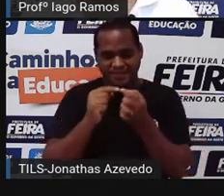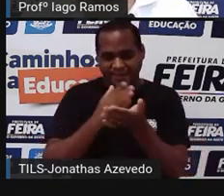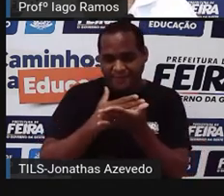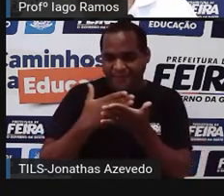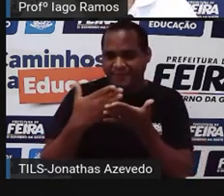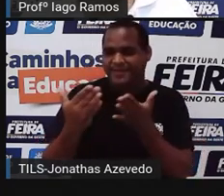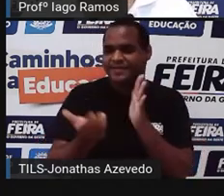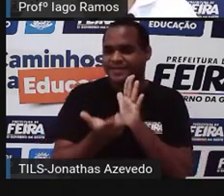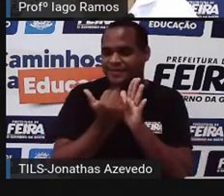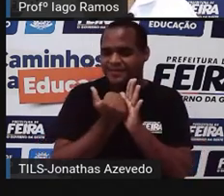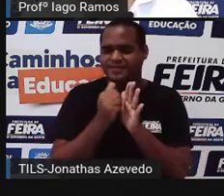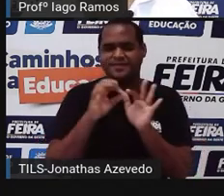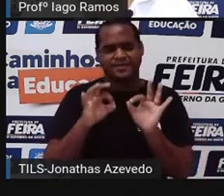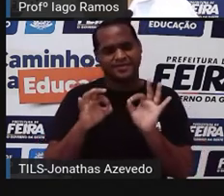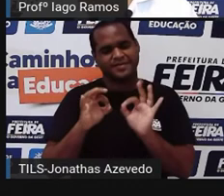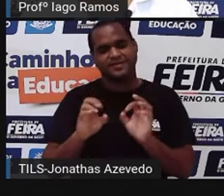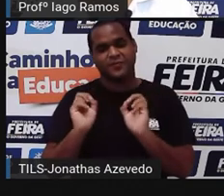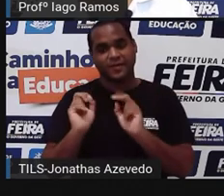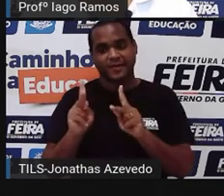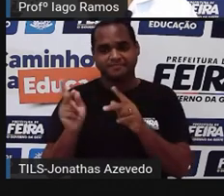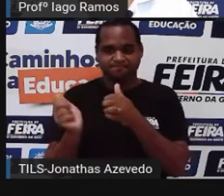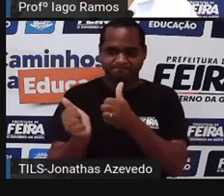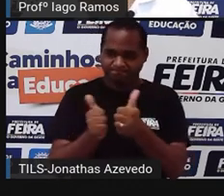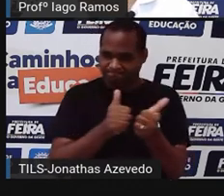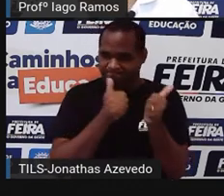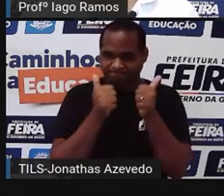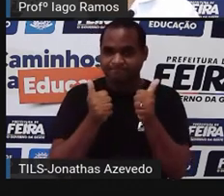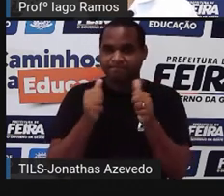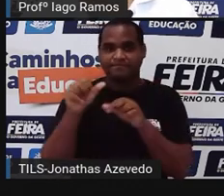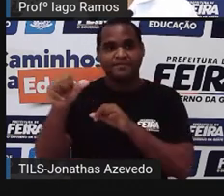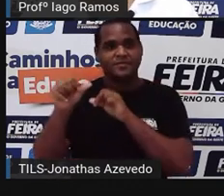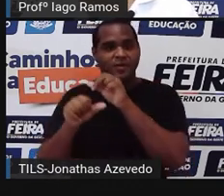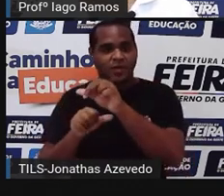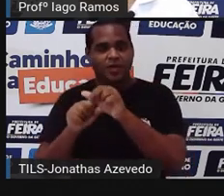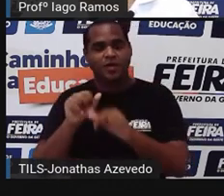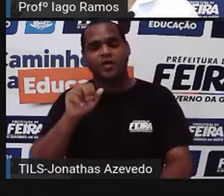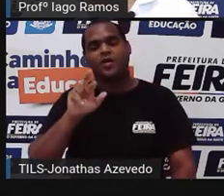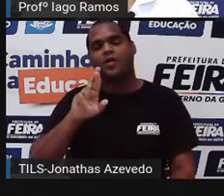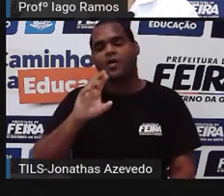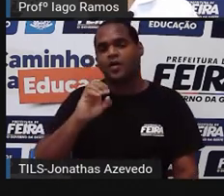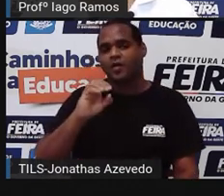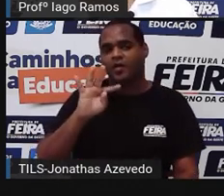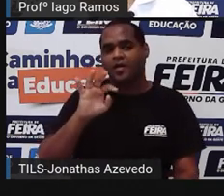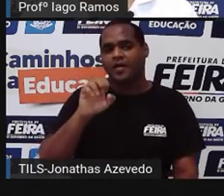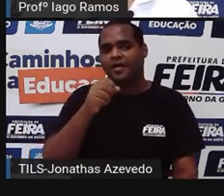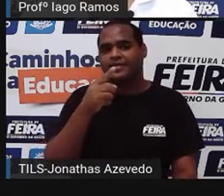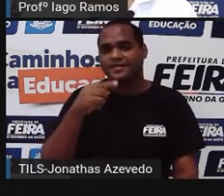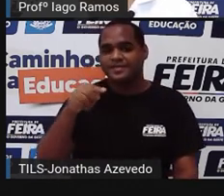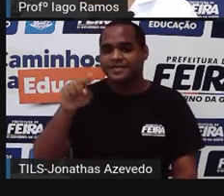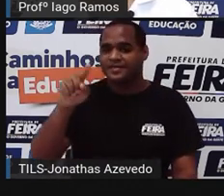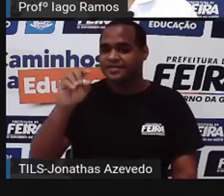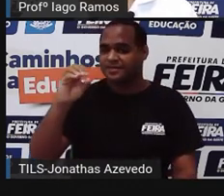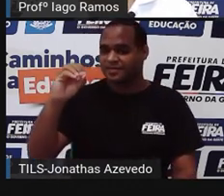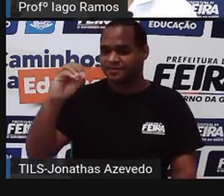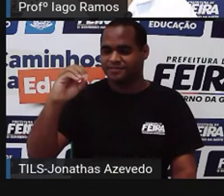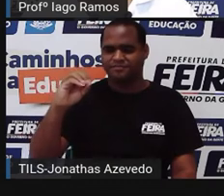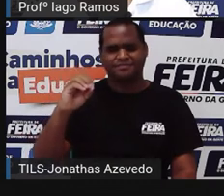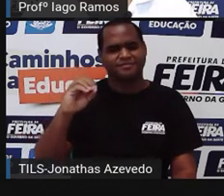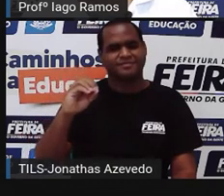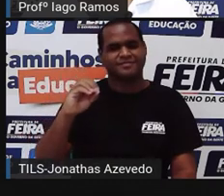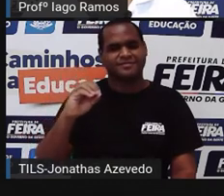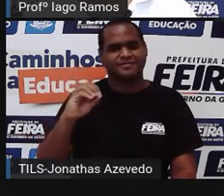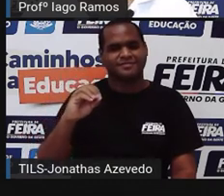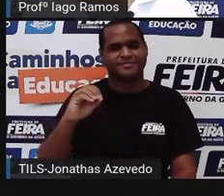das figuras certo beleza essa é a translação mas a outra que eu quero te mostrar chamada de rotação